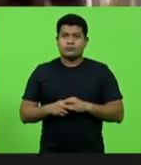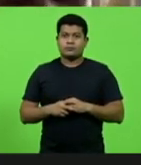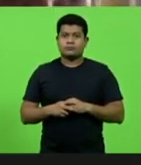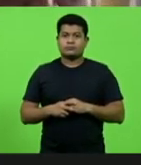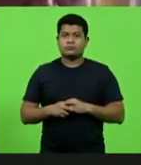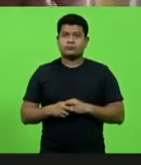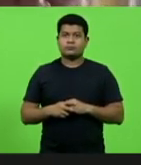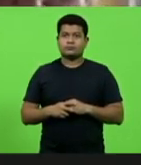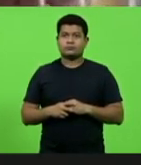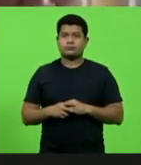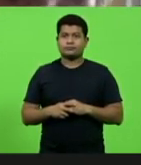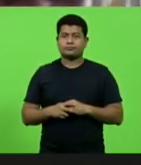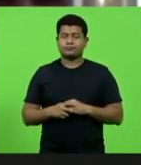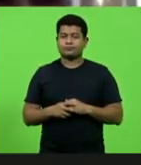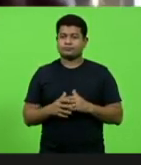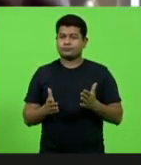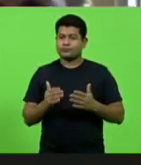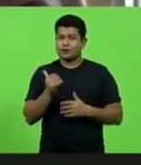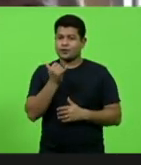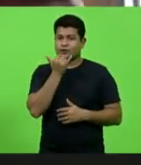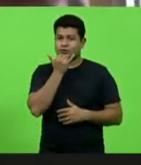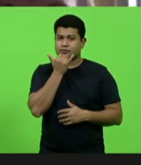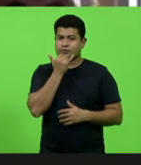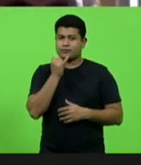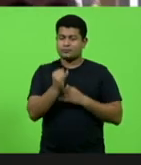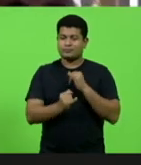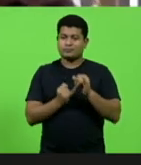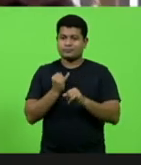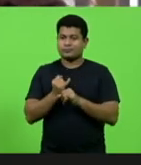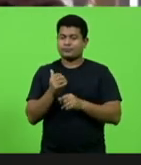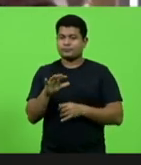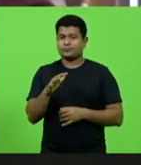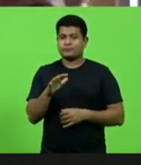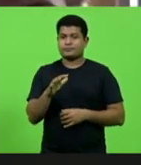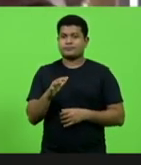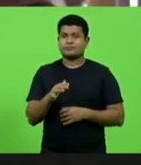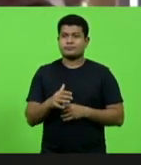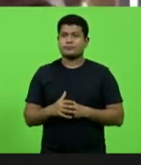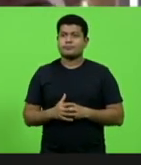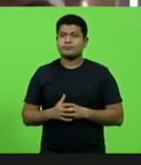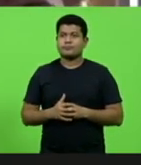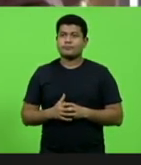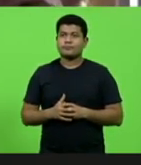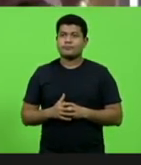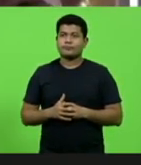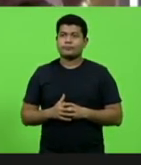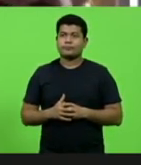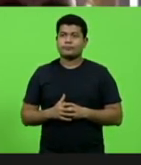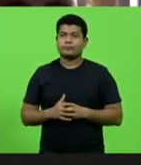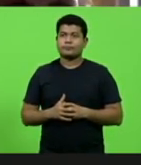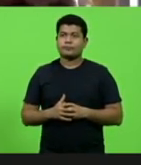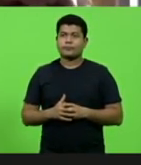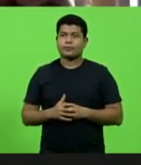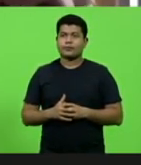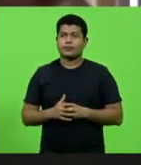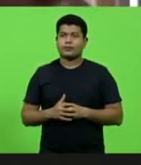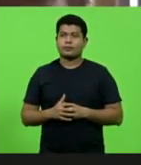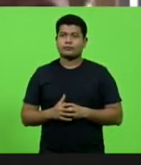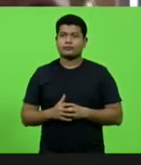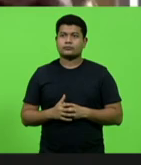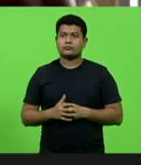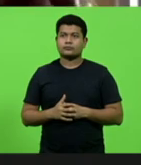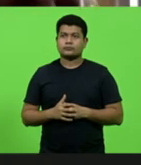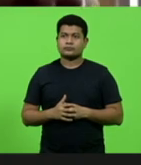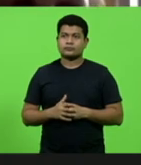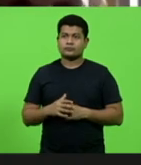Peço desculpa por estar usando agora o Zoom, que não é meu, não é do Ministério. Eu tive uma dor